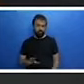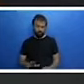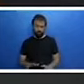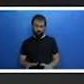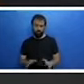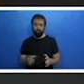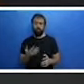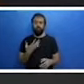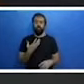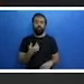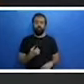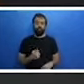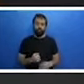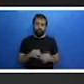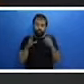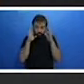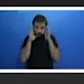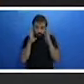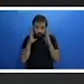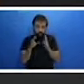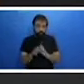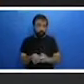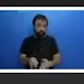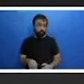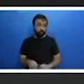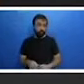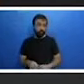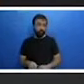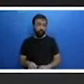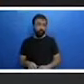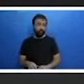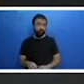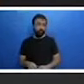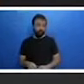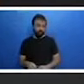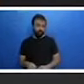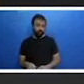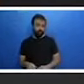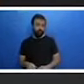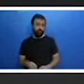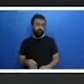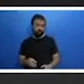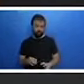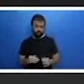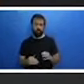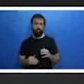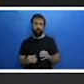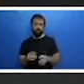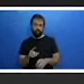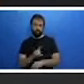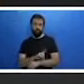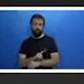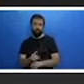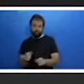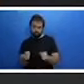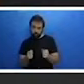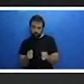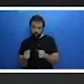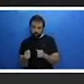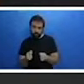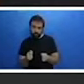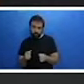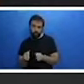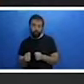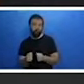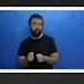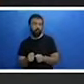você para respira concentra você consegue controlar a força à velocidade e um a direção